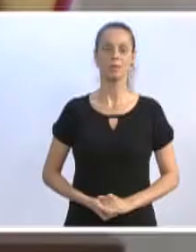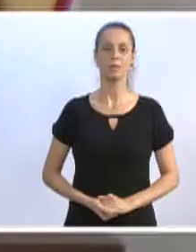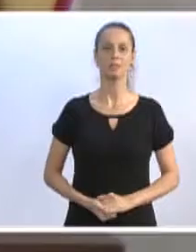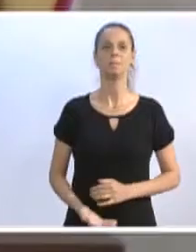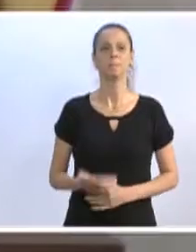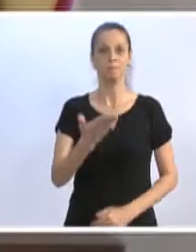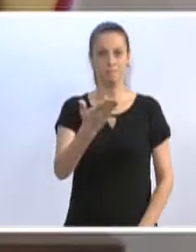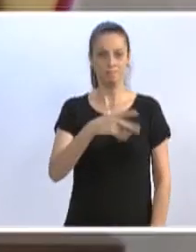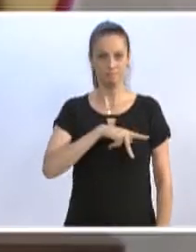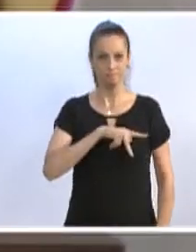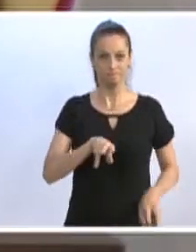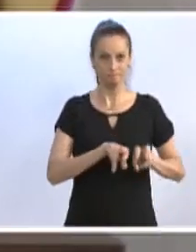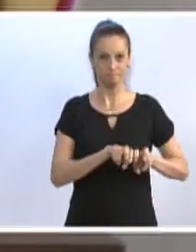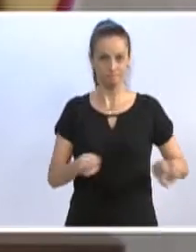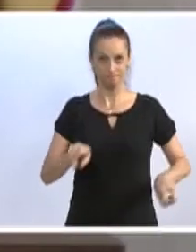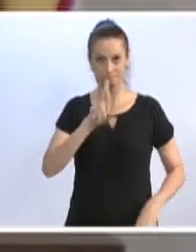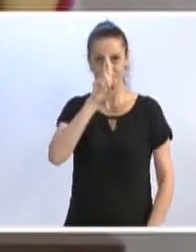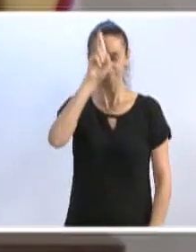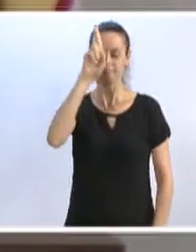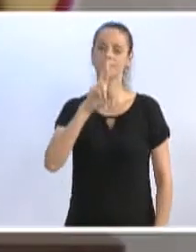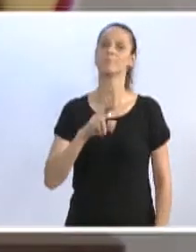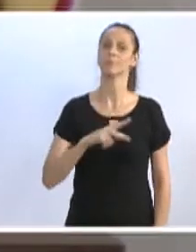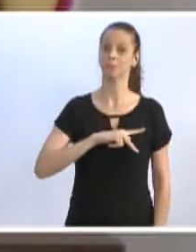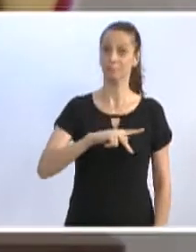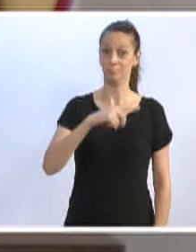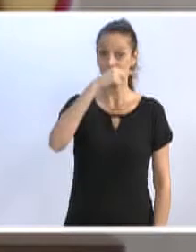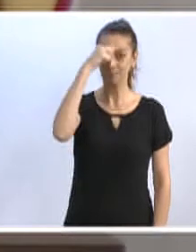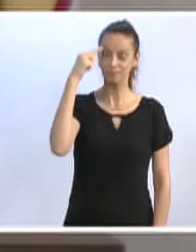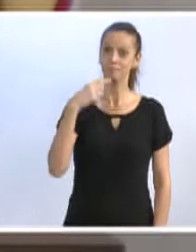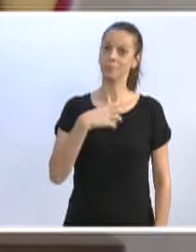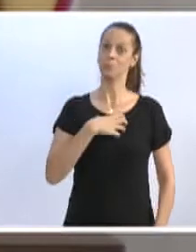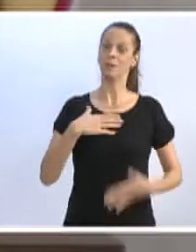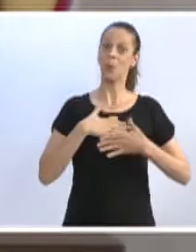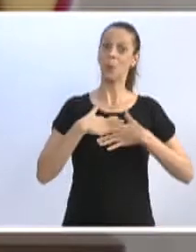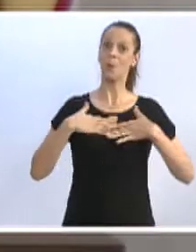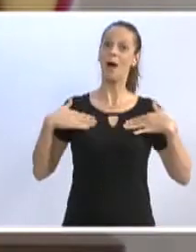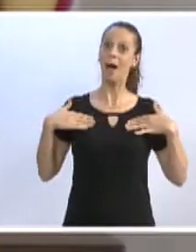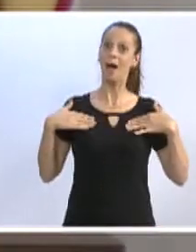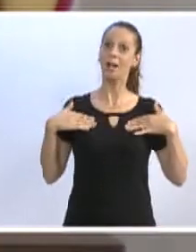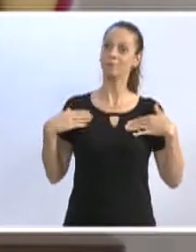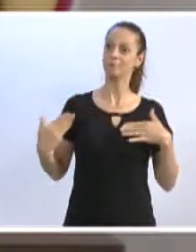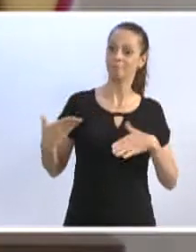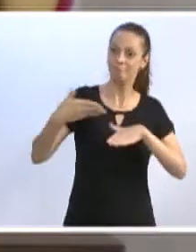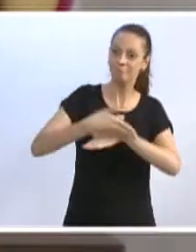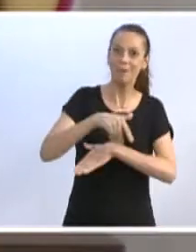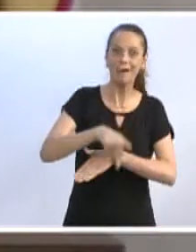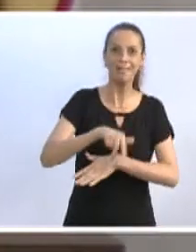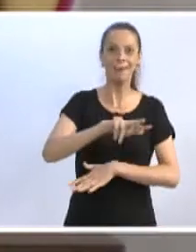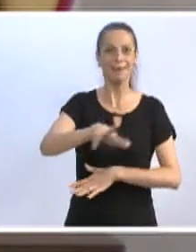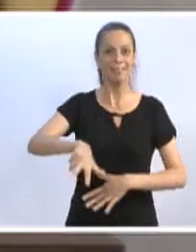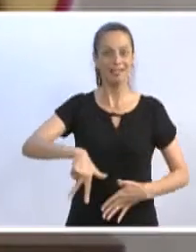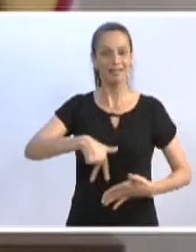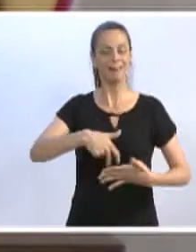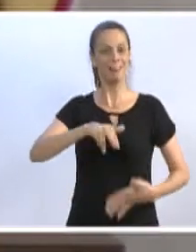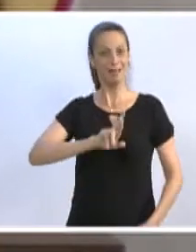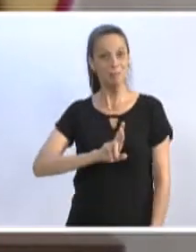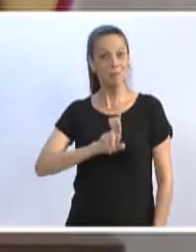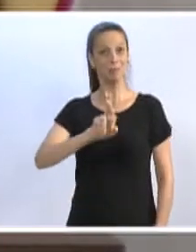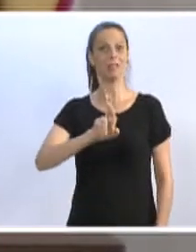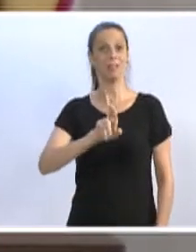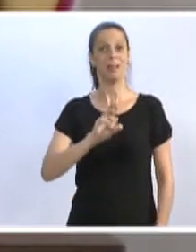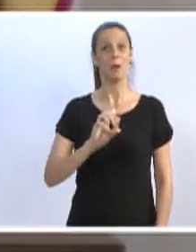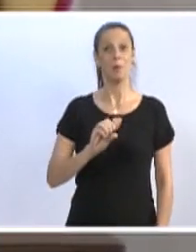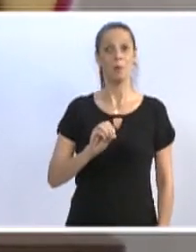Excelentíssimo presidente da mesa e da Câmara, Marcos da Rosa, sinto-me honrado em poder estar aqui representando a OMEBlu. Obrigado pela indicação, Léo,